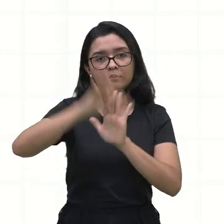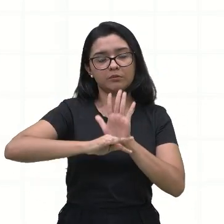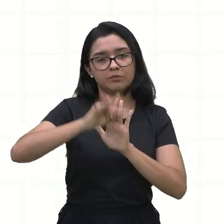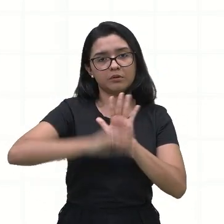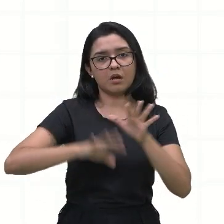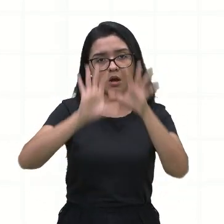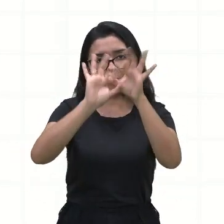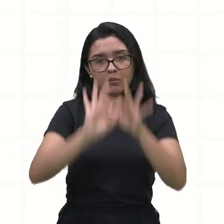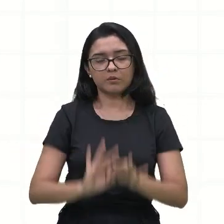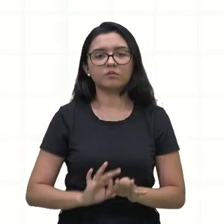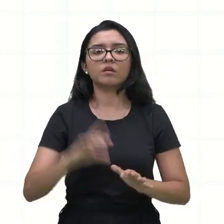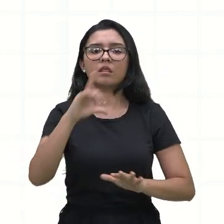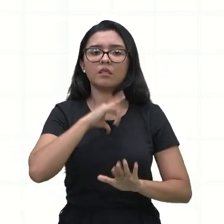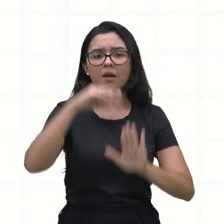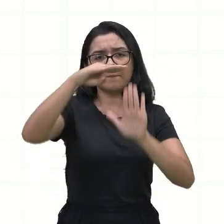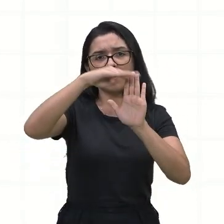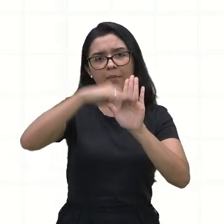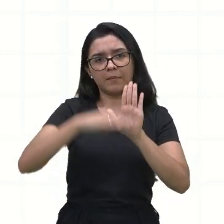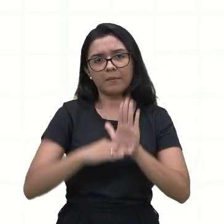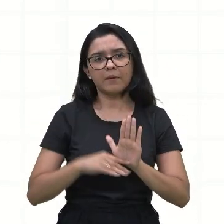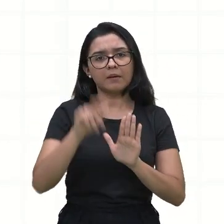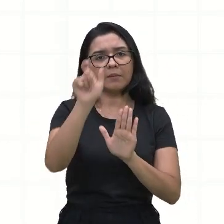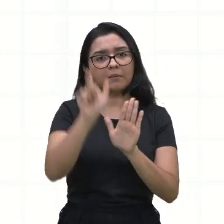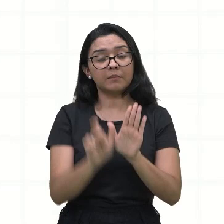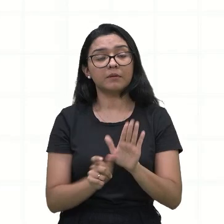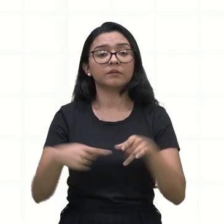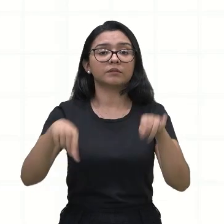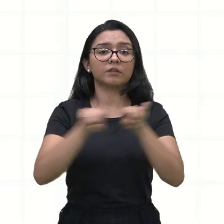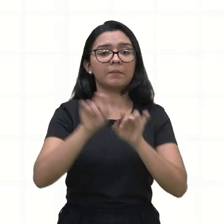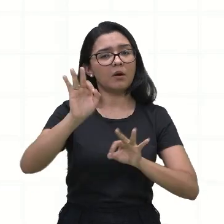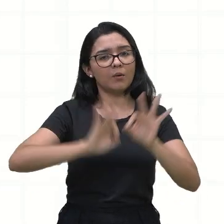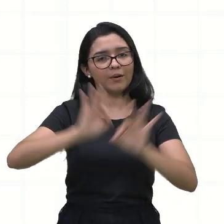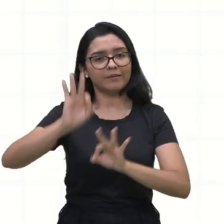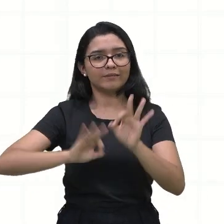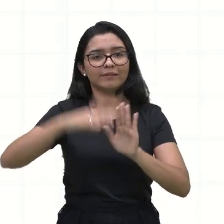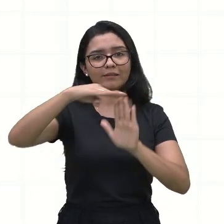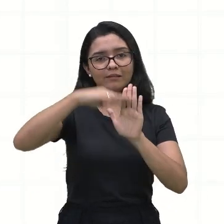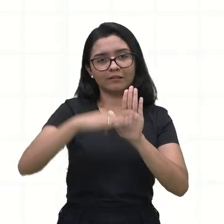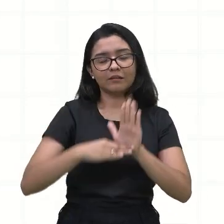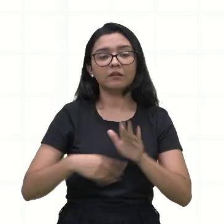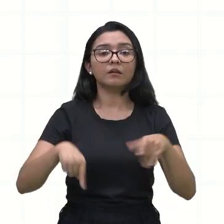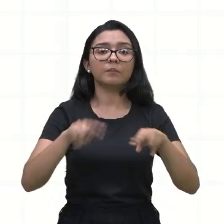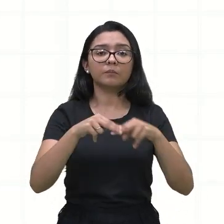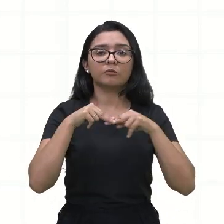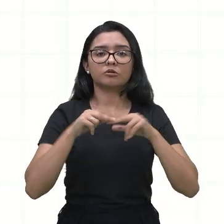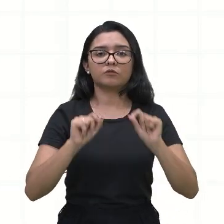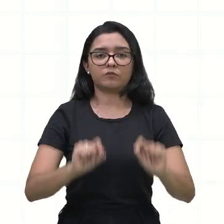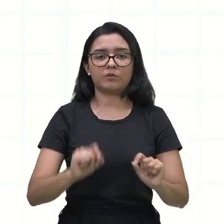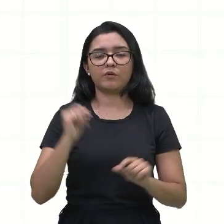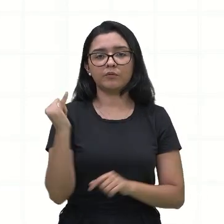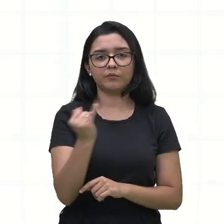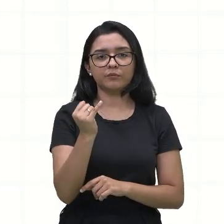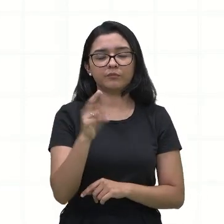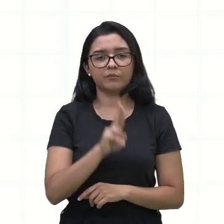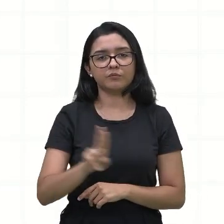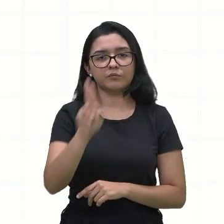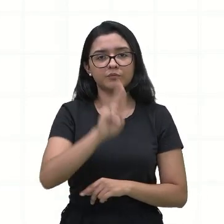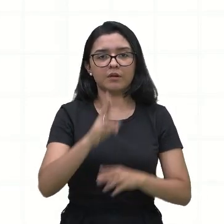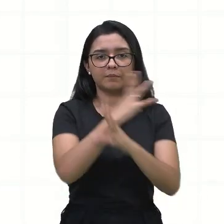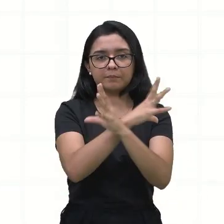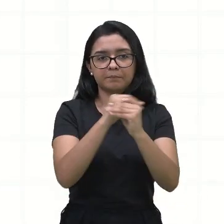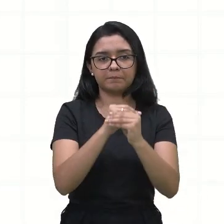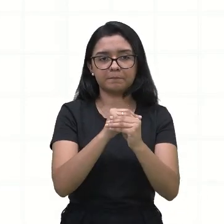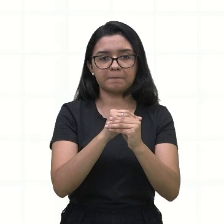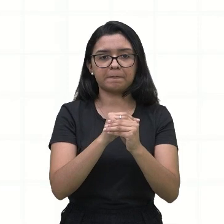coesão transforma uma sequência de palavras num todo organizado. Para isso, eles vão utilizar, olha só, conectivos.